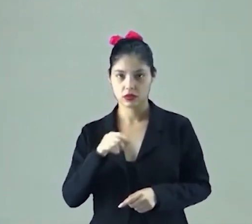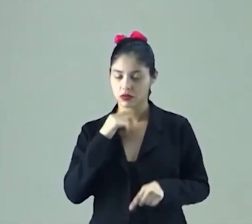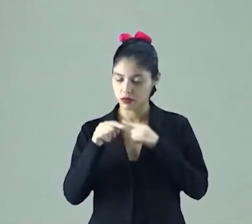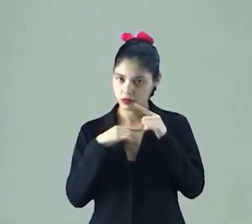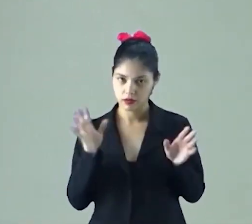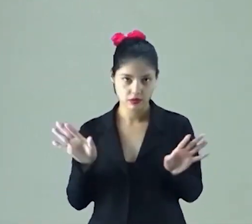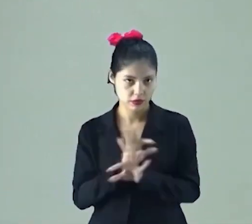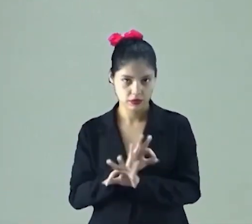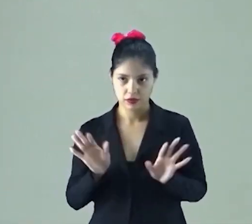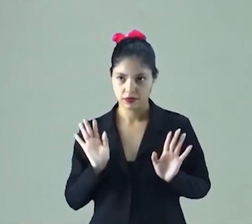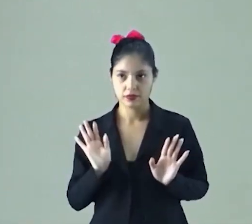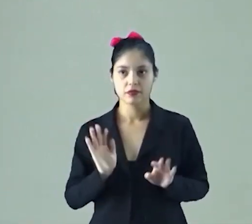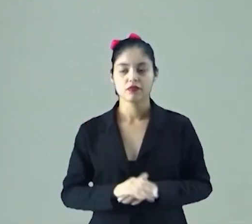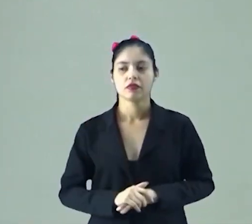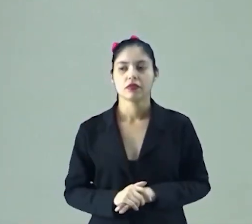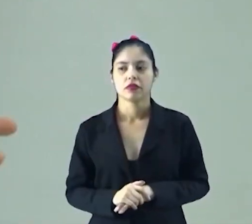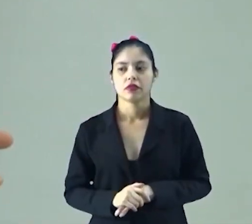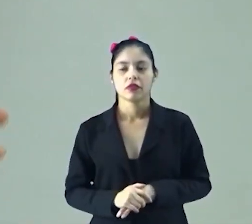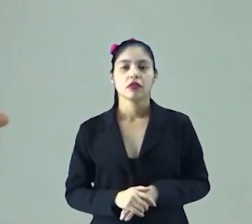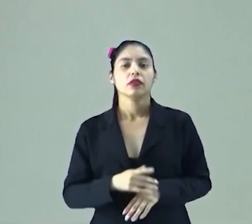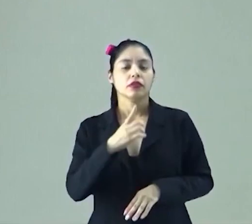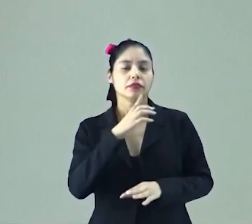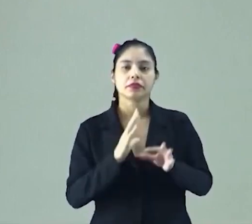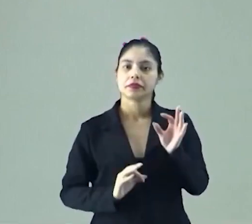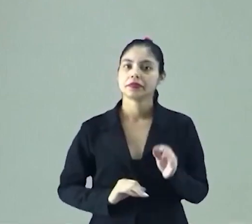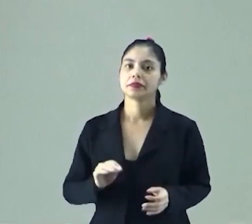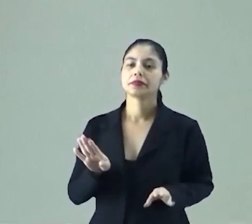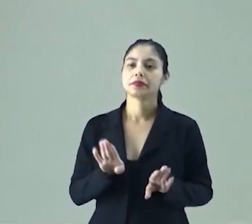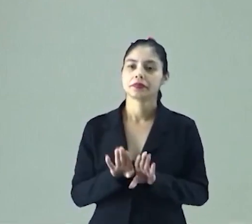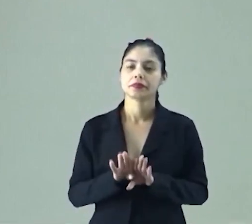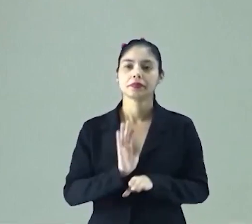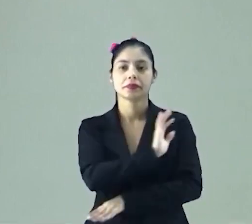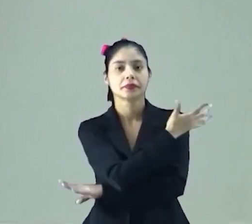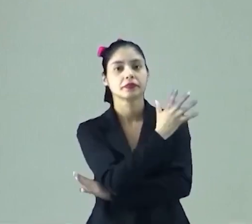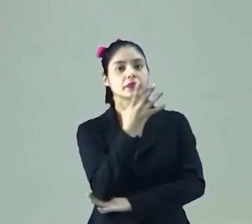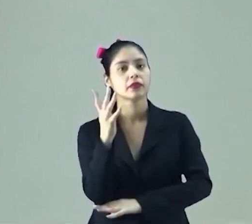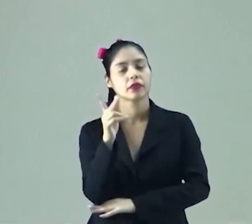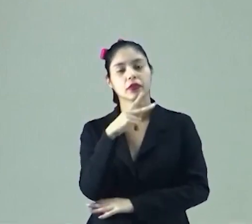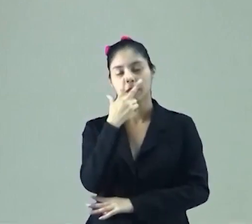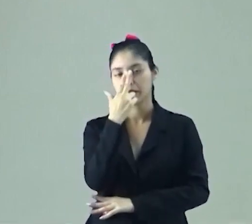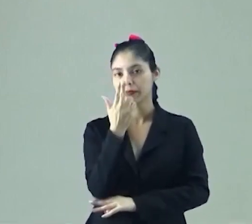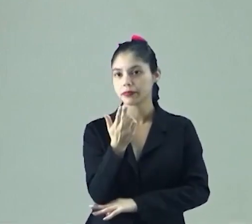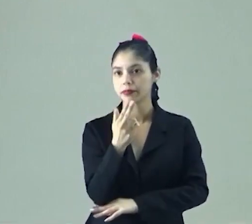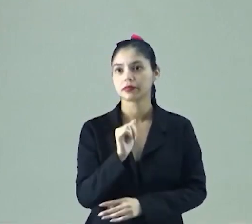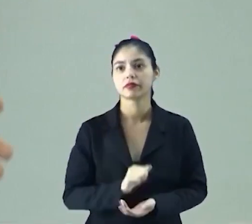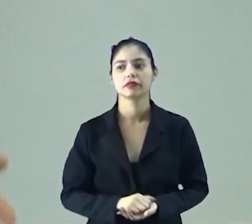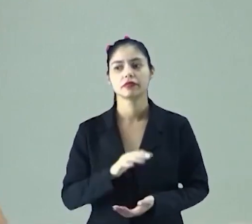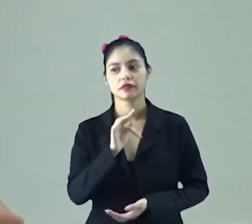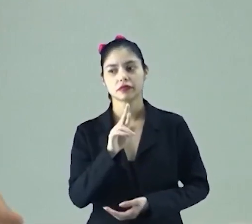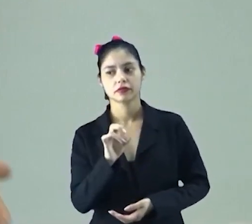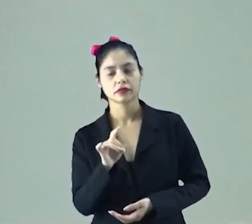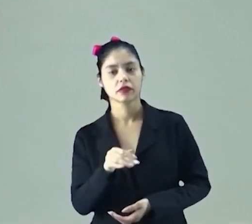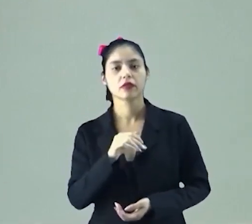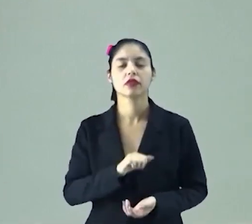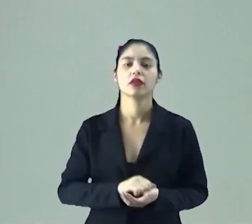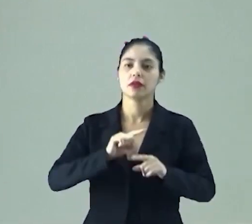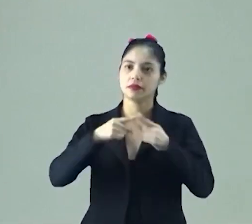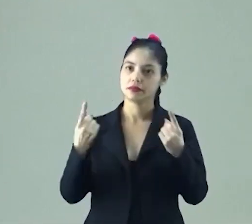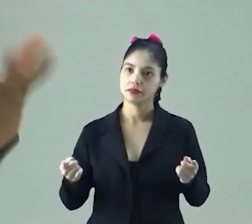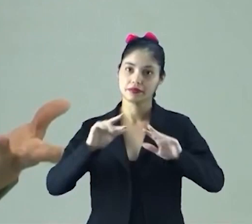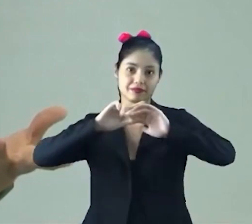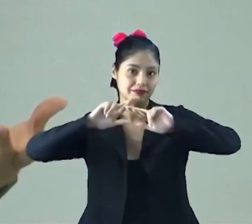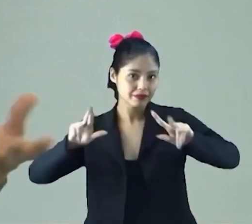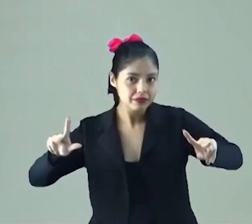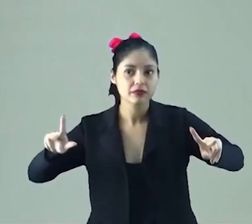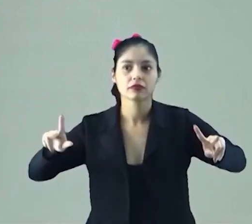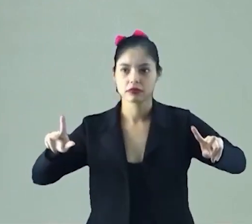essa dúvida aí, fungo é fungo. Existem organismos que se assemelham, plantas que se assemelham a fungos que se assemelham a plantas, mas é